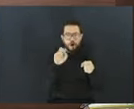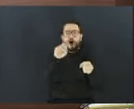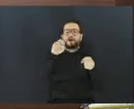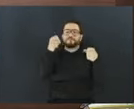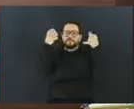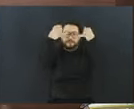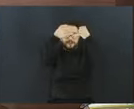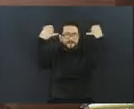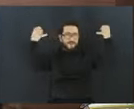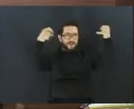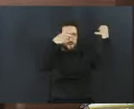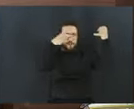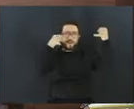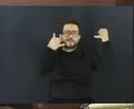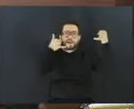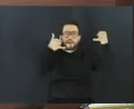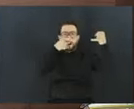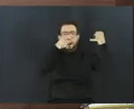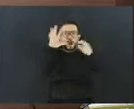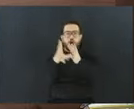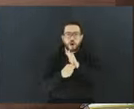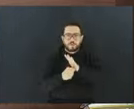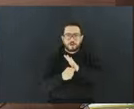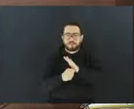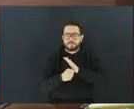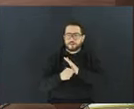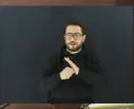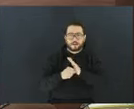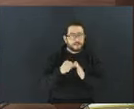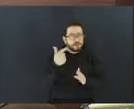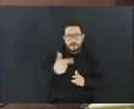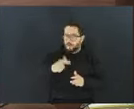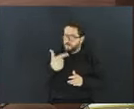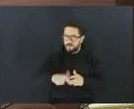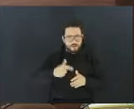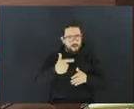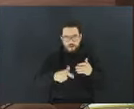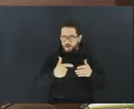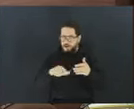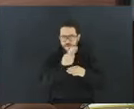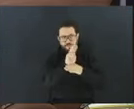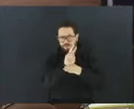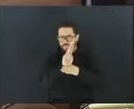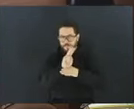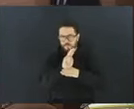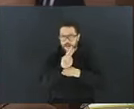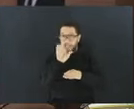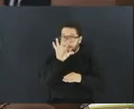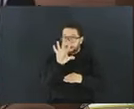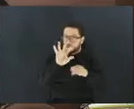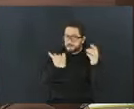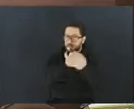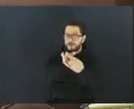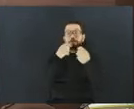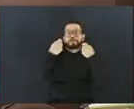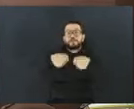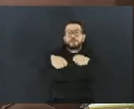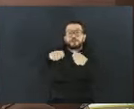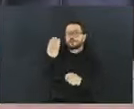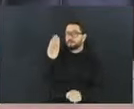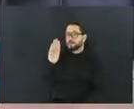nenhuma operação focada exclusivamente para isso. Então, por isso, é necessário que nós tenhamos os registros das ocorrências com os